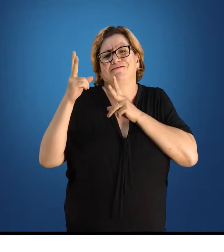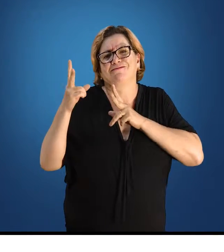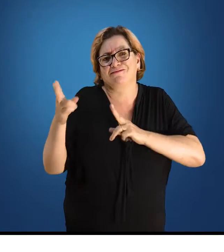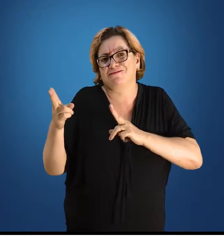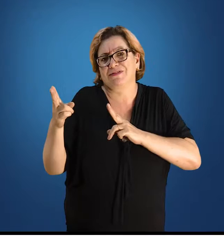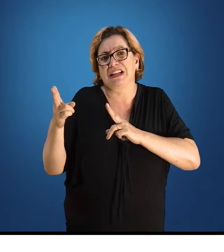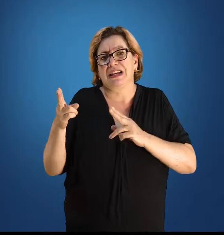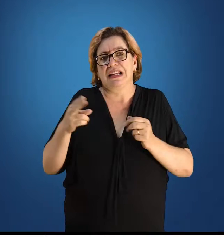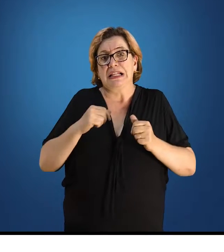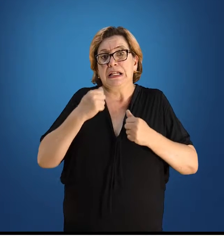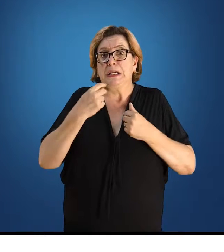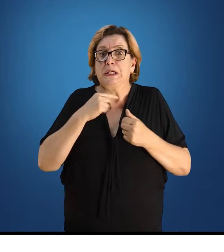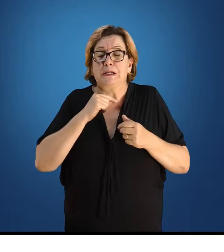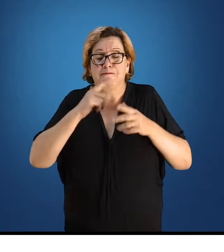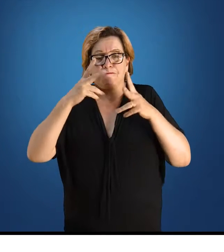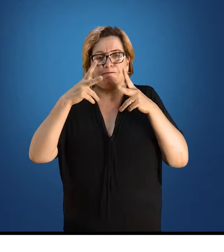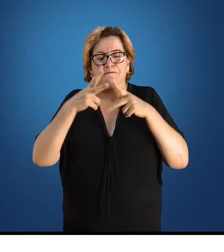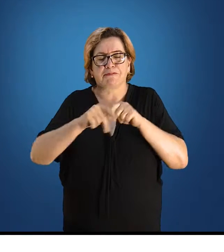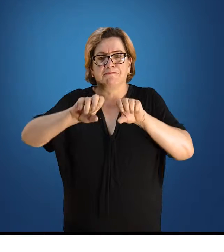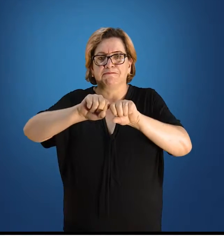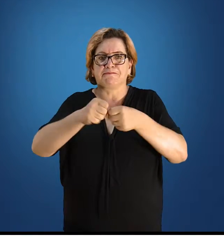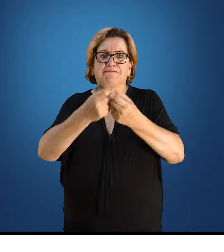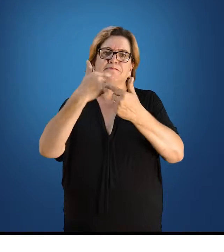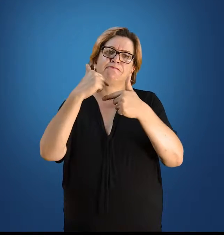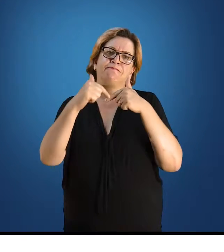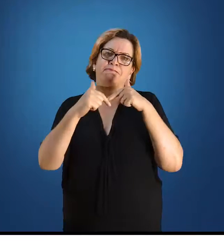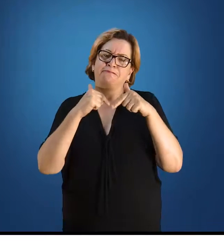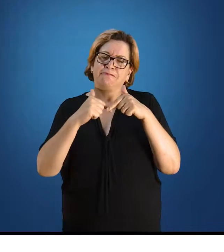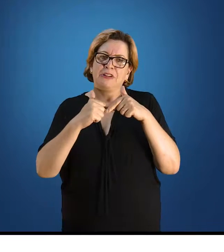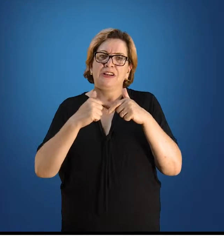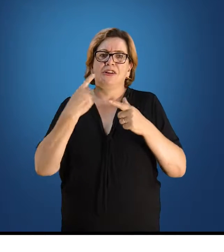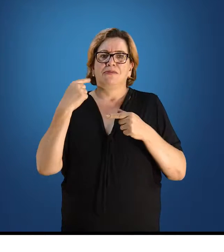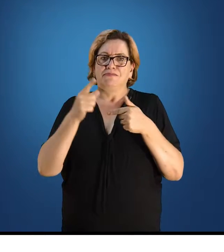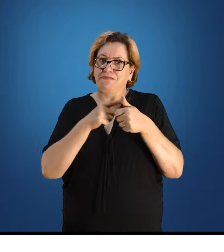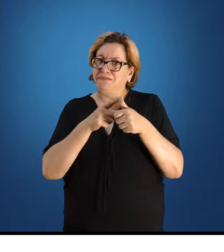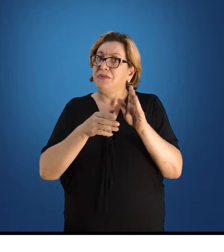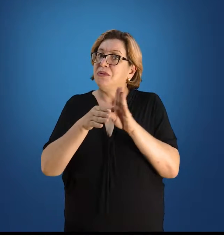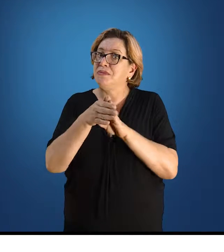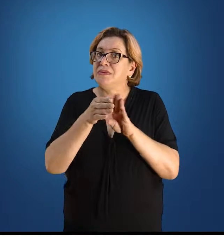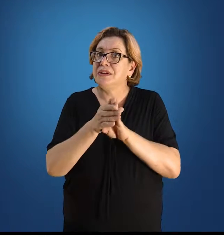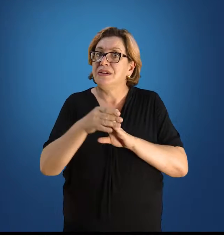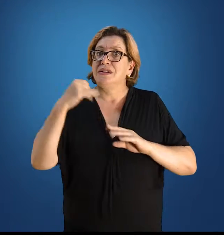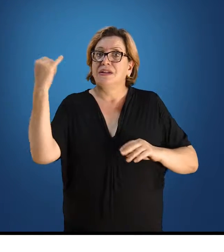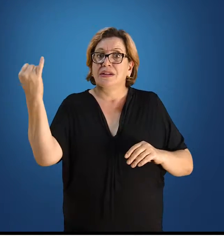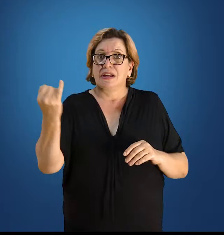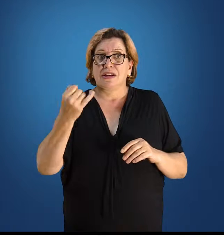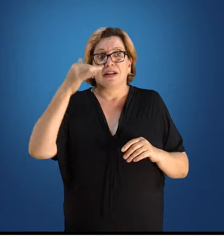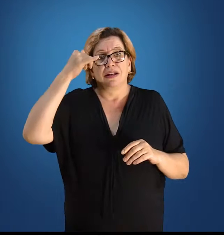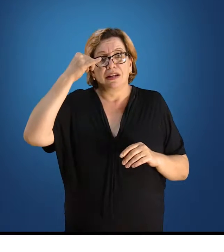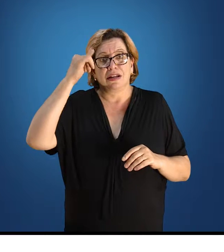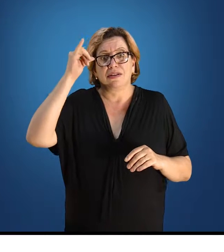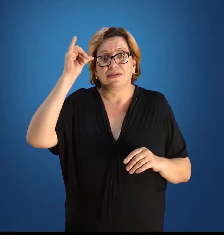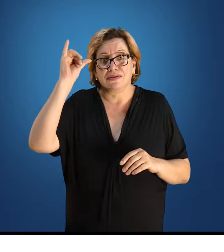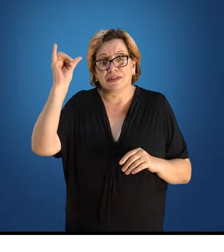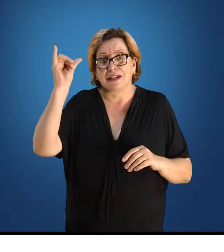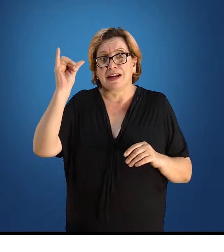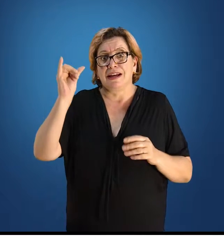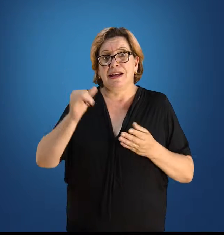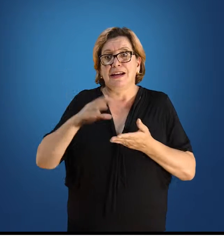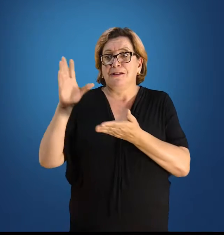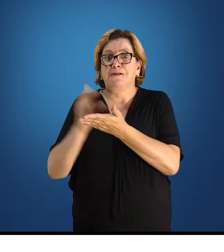pode inviabilizar todo o trabalho. Então, o primeiro conselho importante é evitar o mau hábito